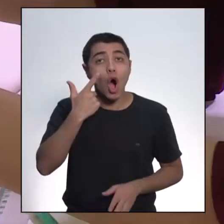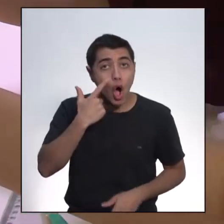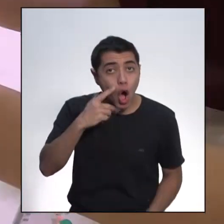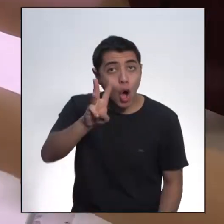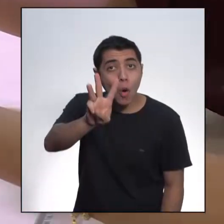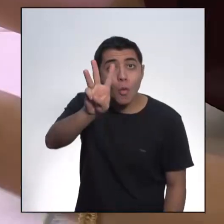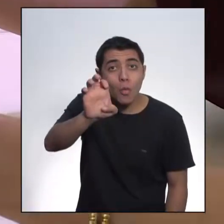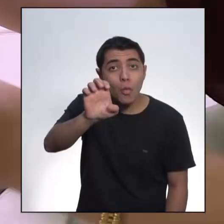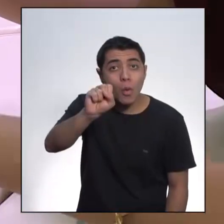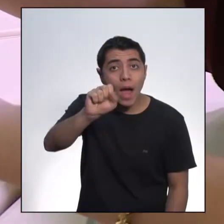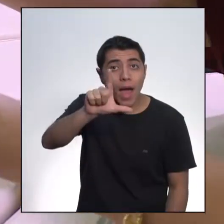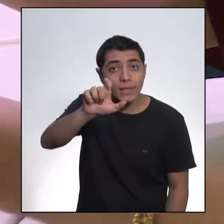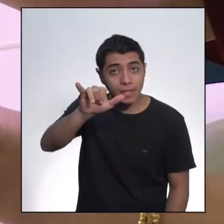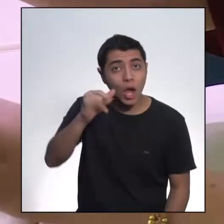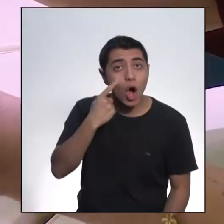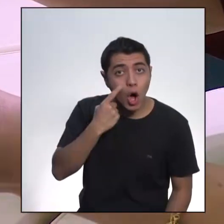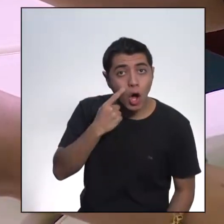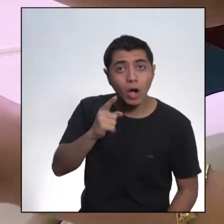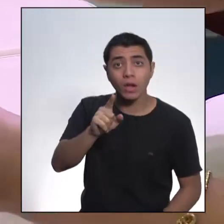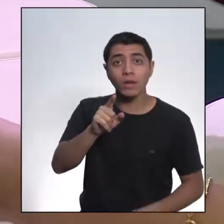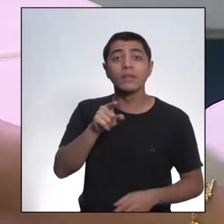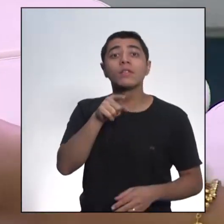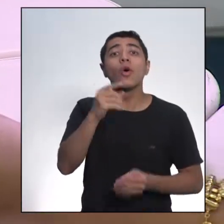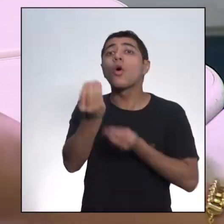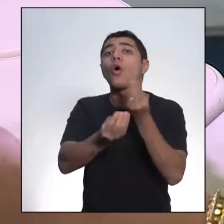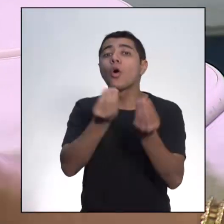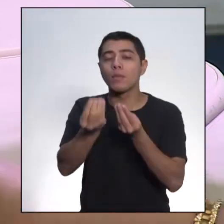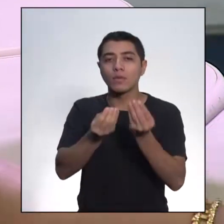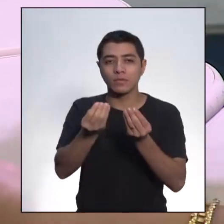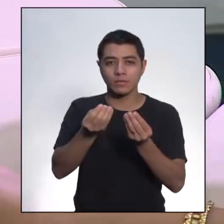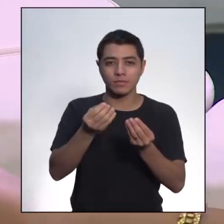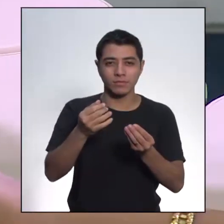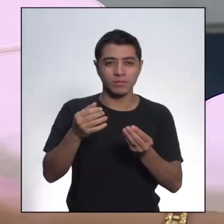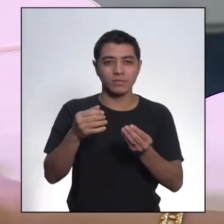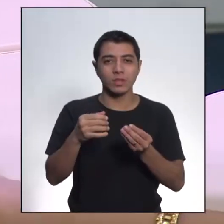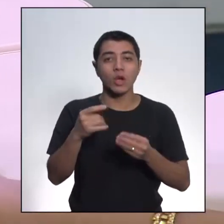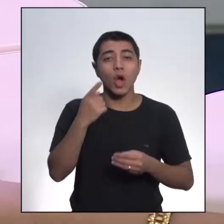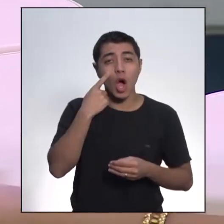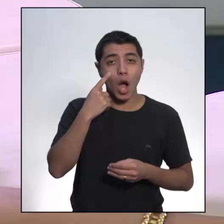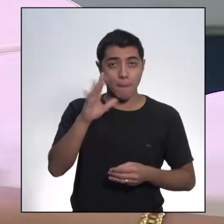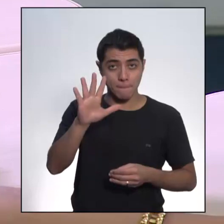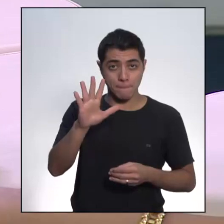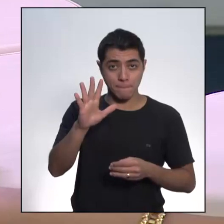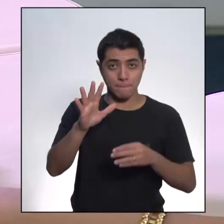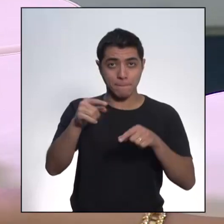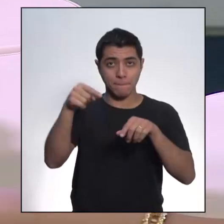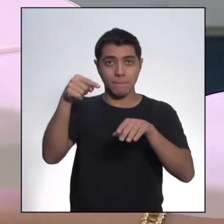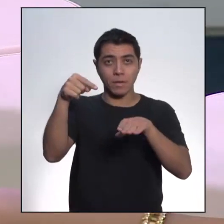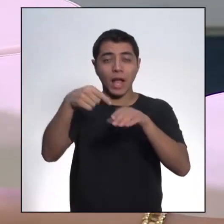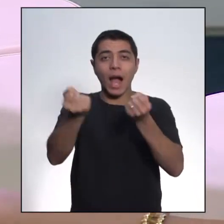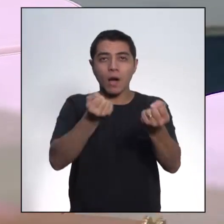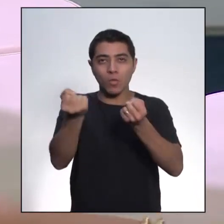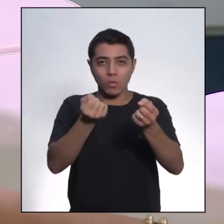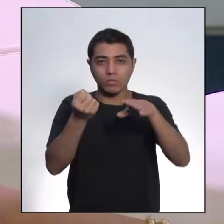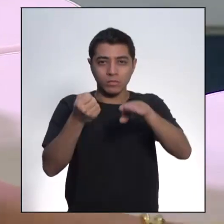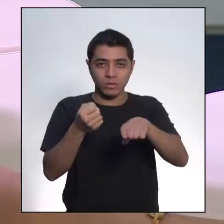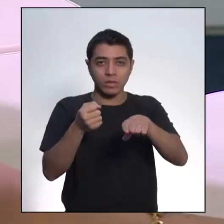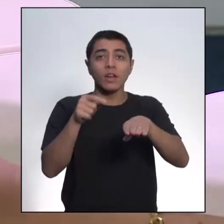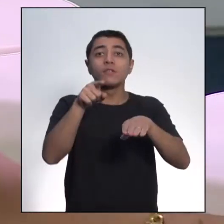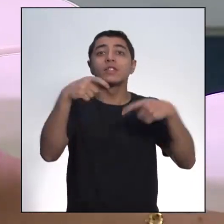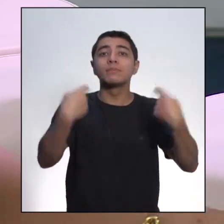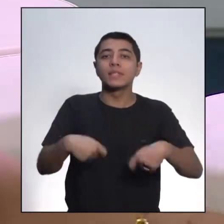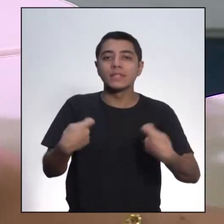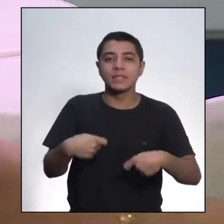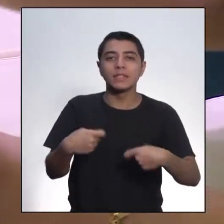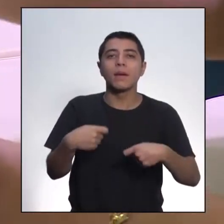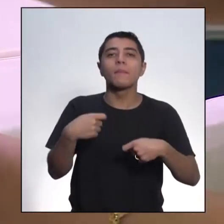tem o vãozinho, fica o eixo, tá vendo? Ó, aqui você vai colocar um palitinho na frente, ó, aqui, um outro